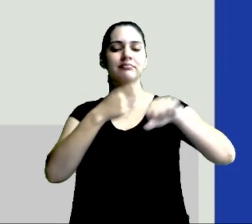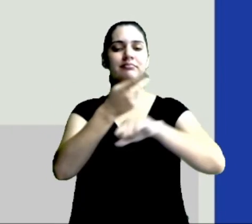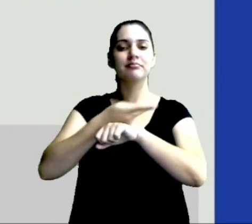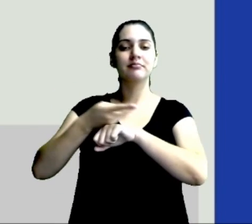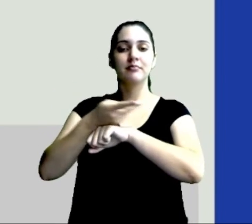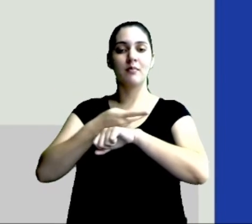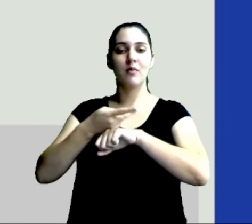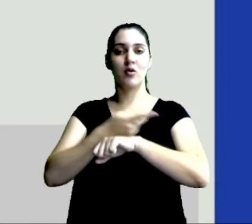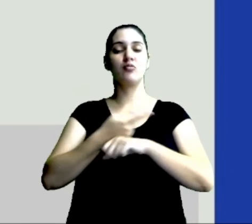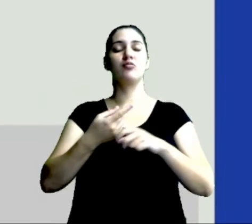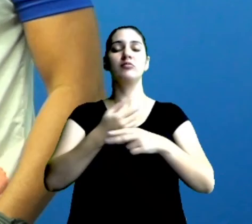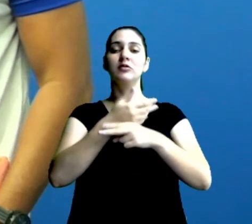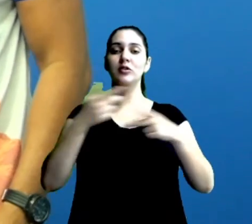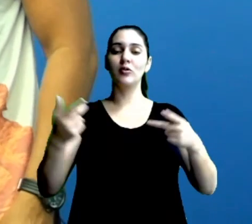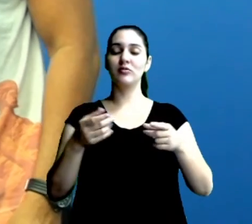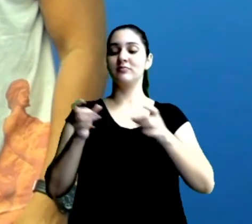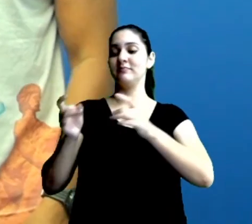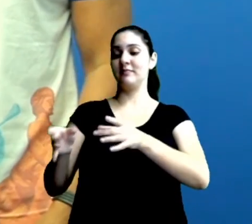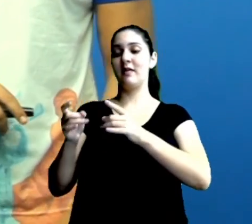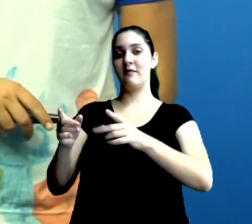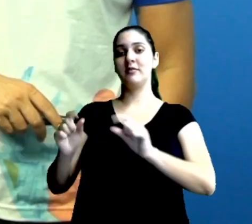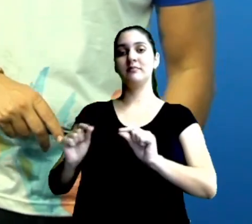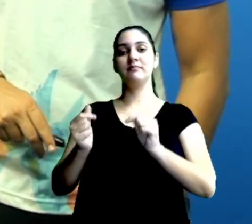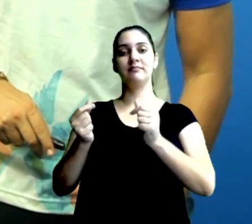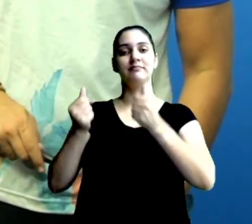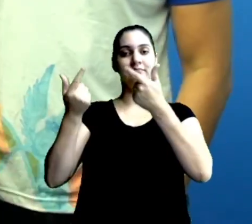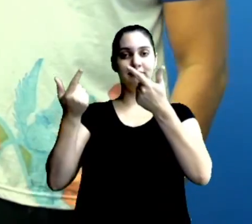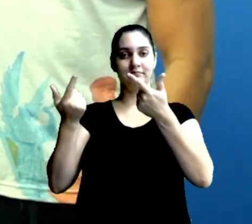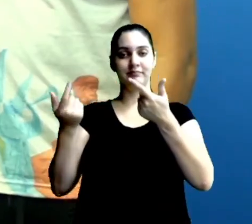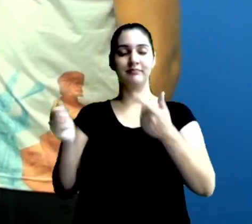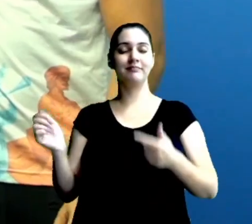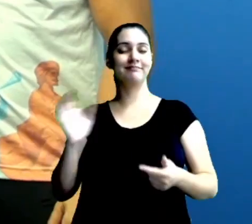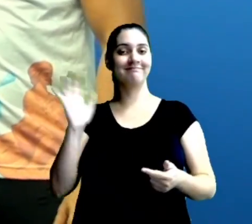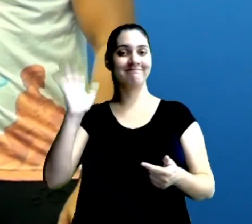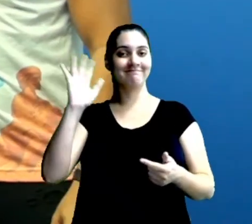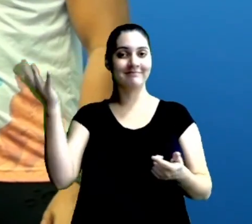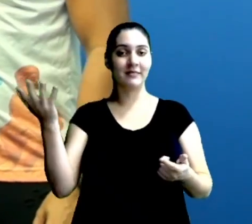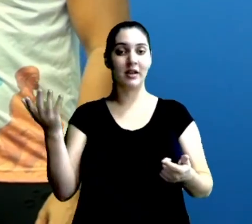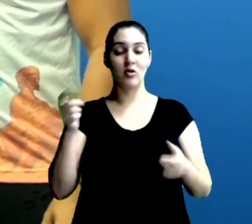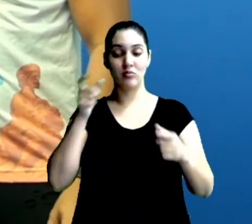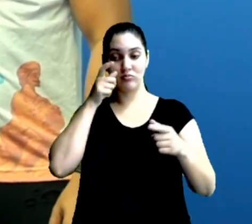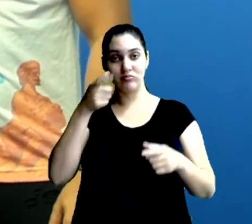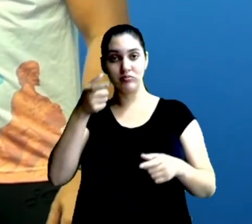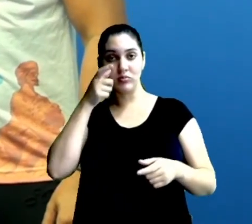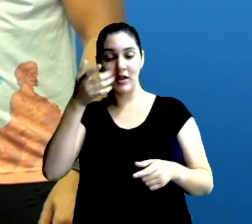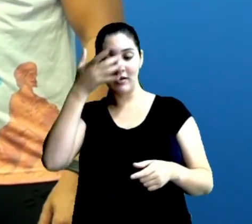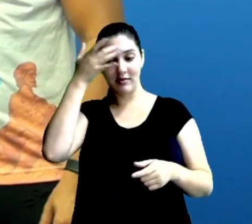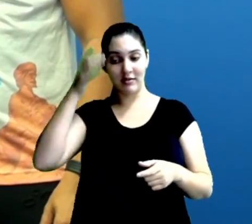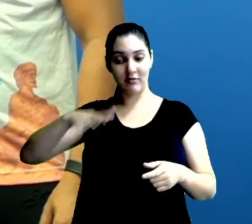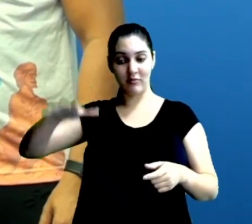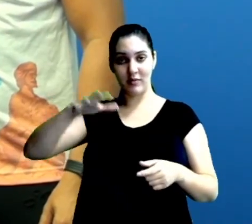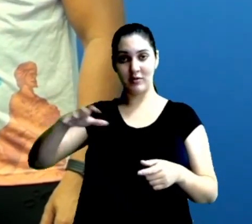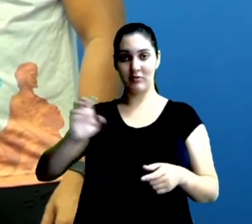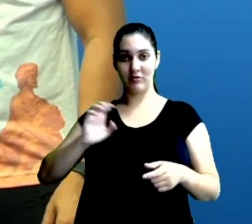revendidos com altos lucros, aí o interesse da burguesia. Então o Estado tinha interesse, a igreja tinha interesse,